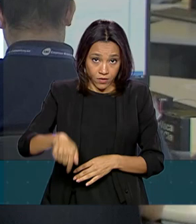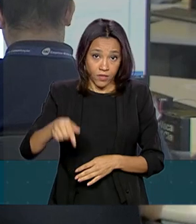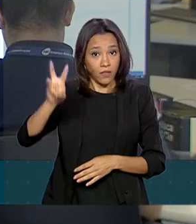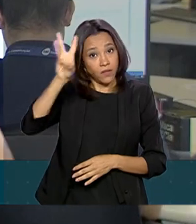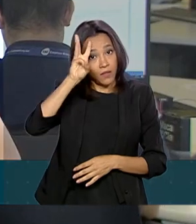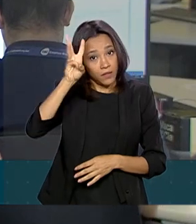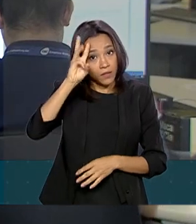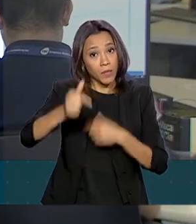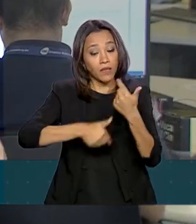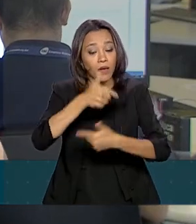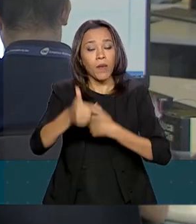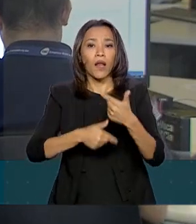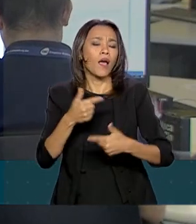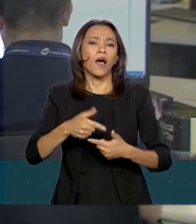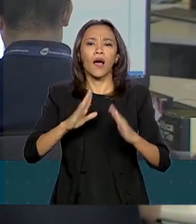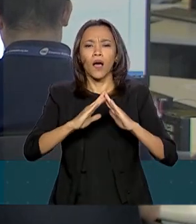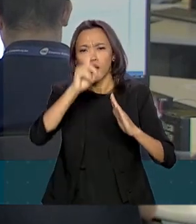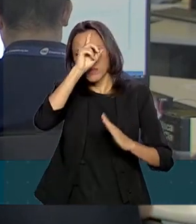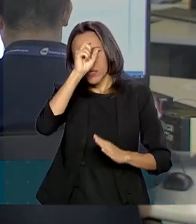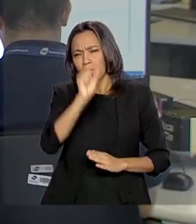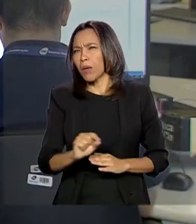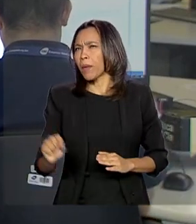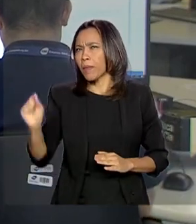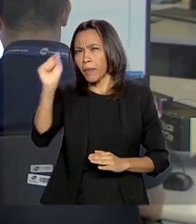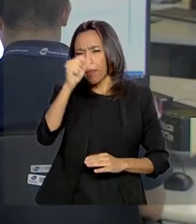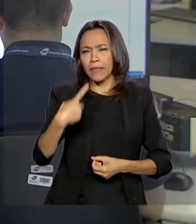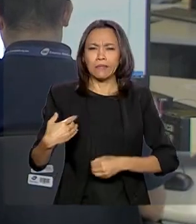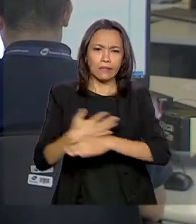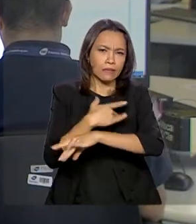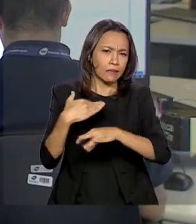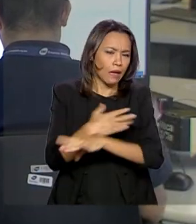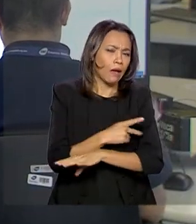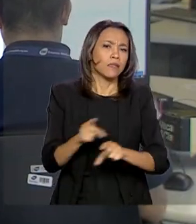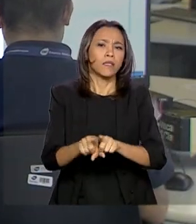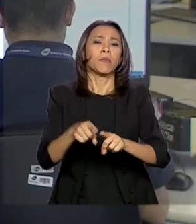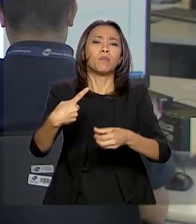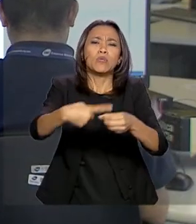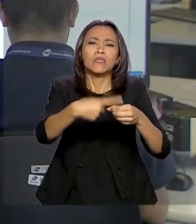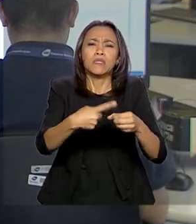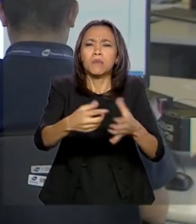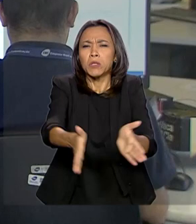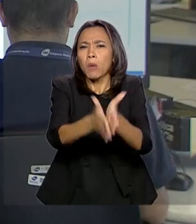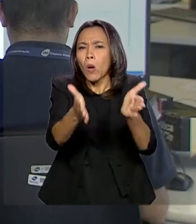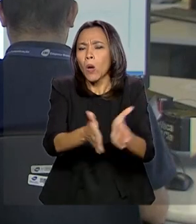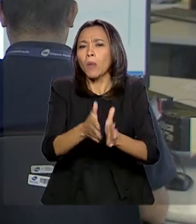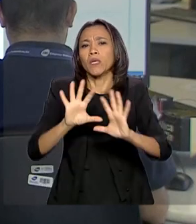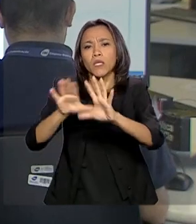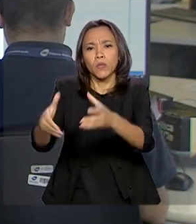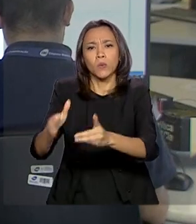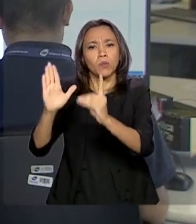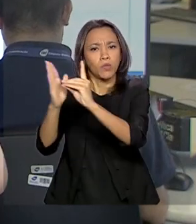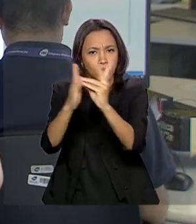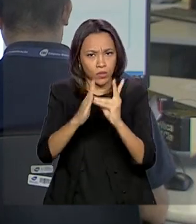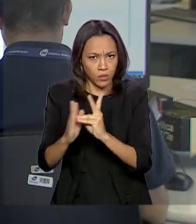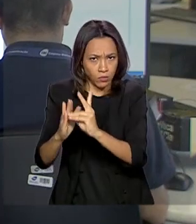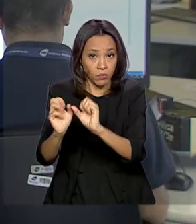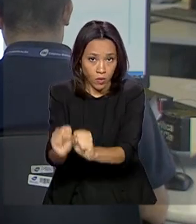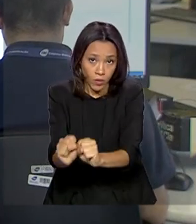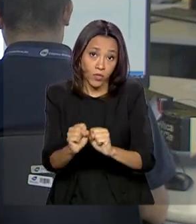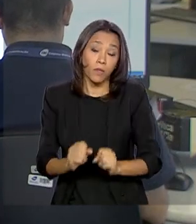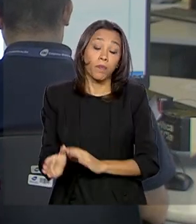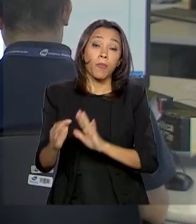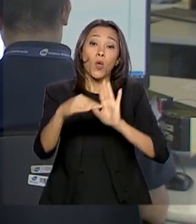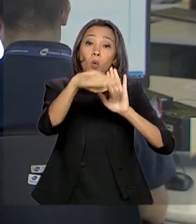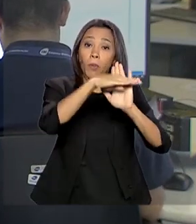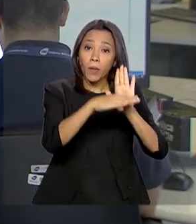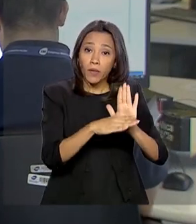postos de saúde das capitais, grandes centros, além de municípios mais pobres e aldeias indígenas. Atualmente, o programa Mais Médicos